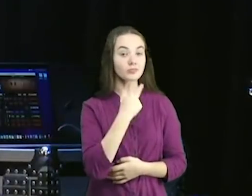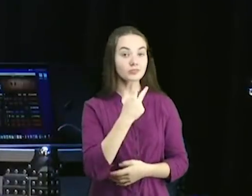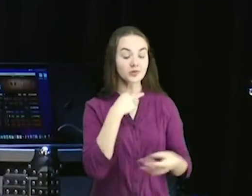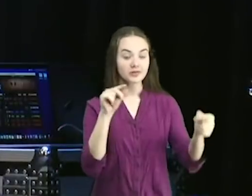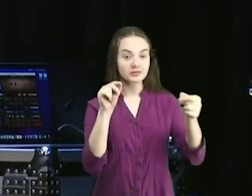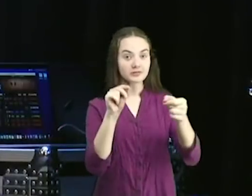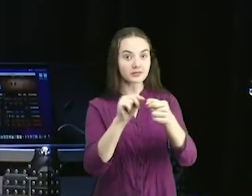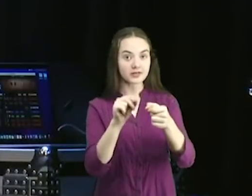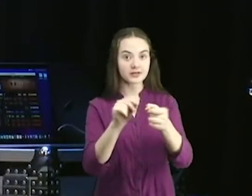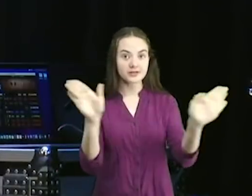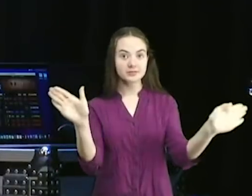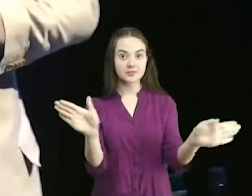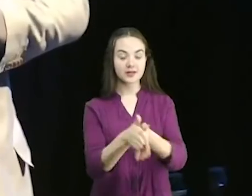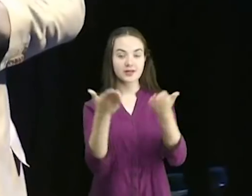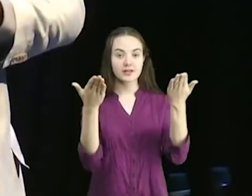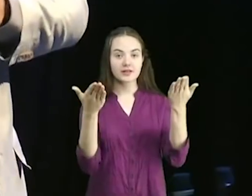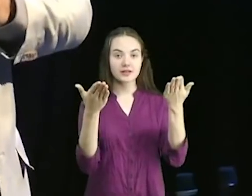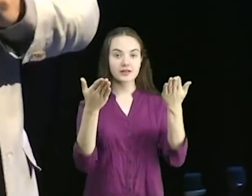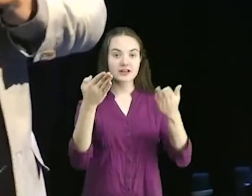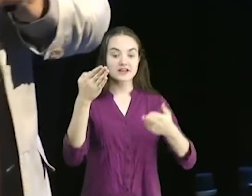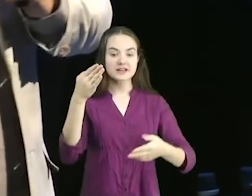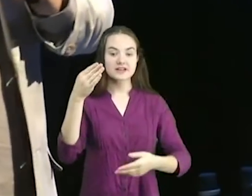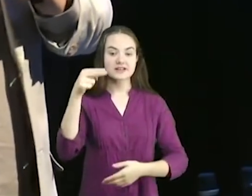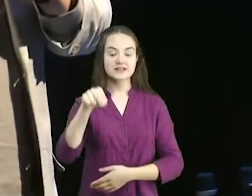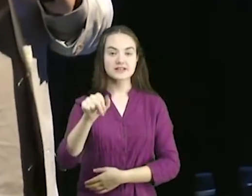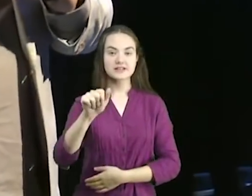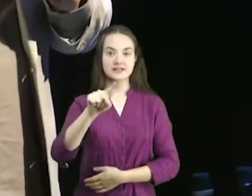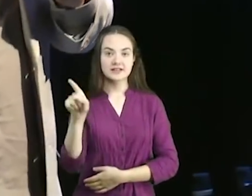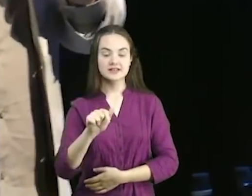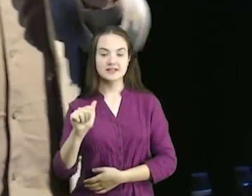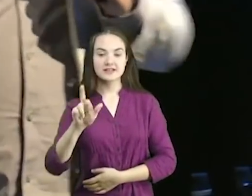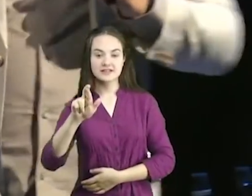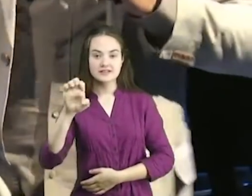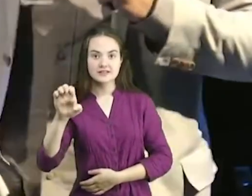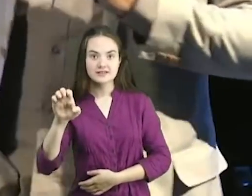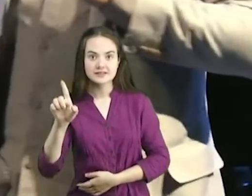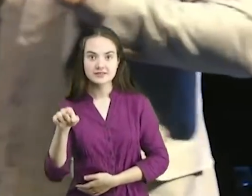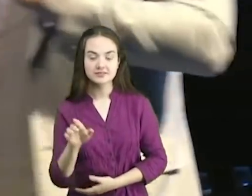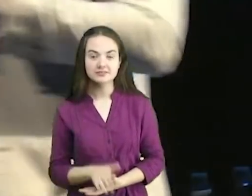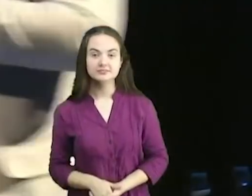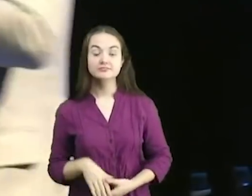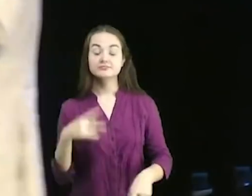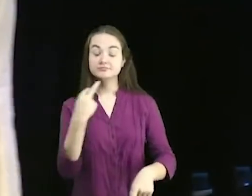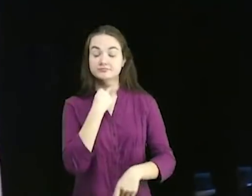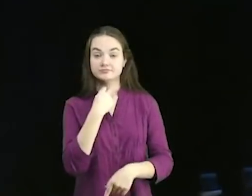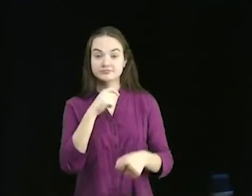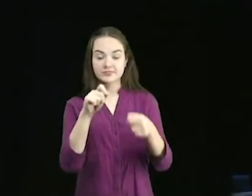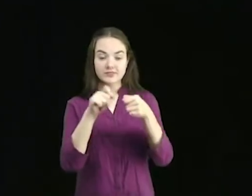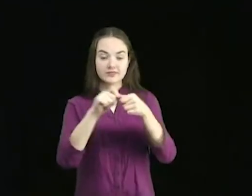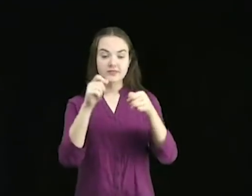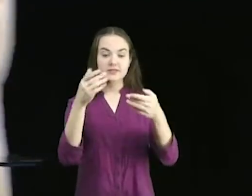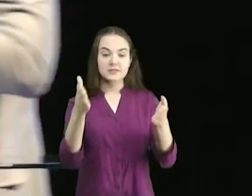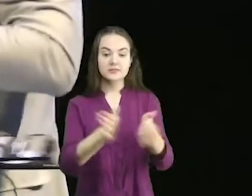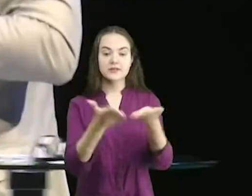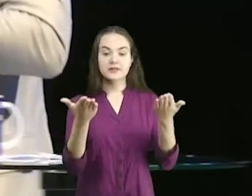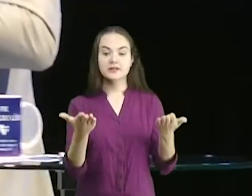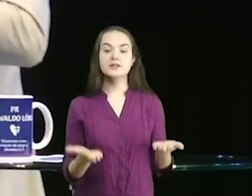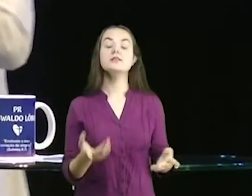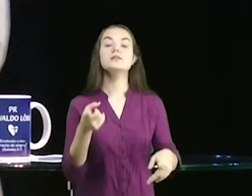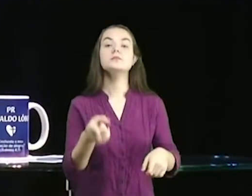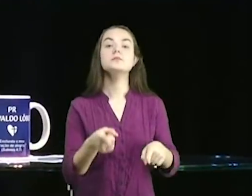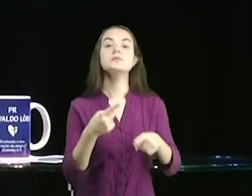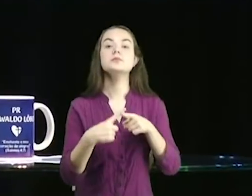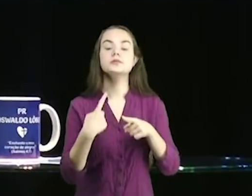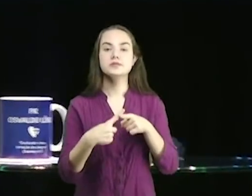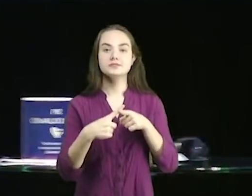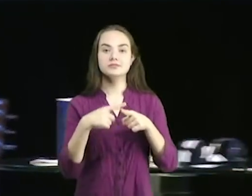milagres em Nazaré. Alguém acha para mim? Para a gente não ficar aqui. Ele não pôde fazer milagres em Nazaré. Por quê?